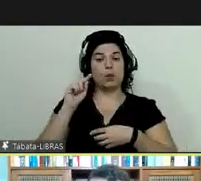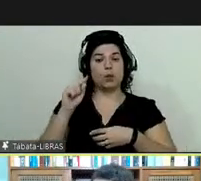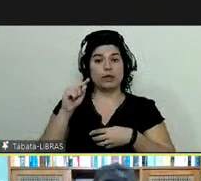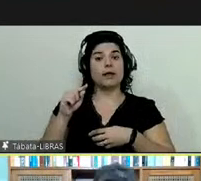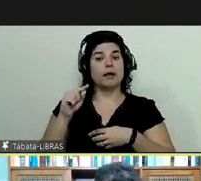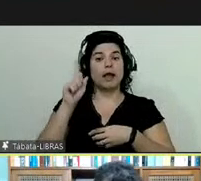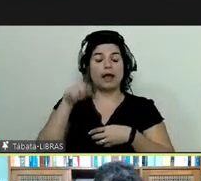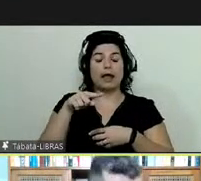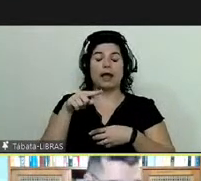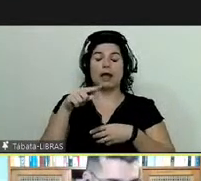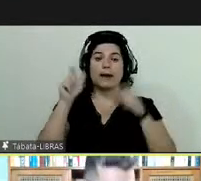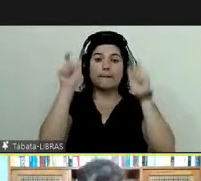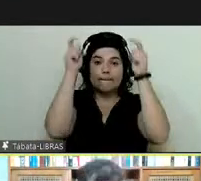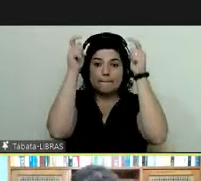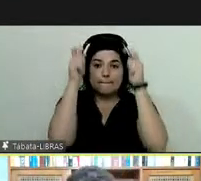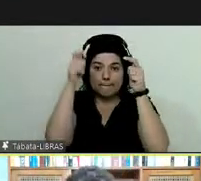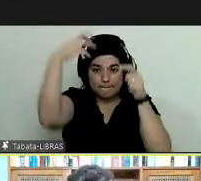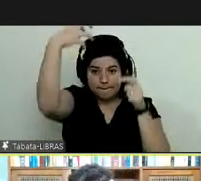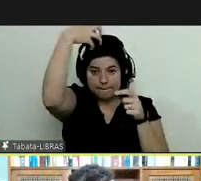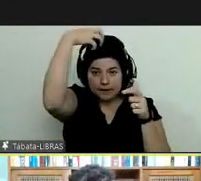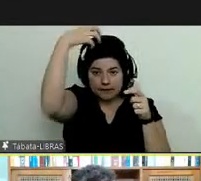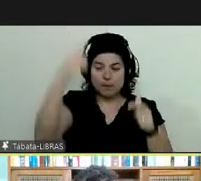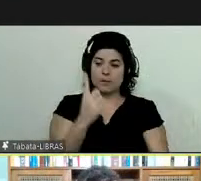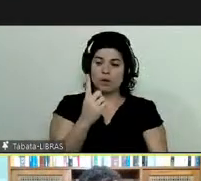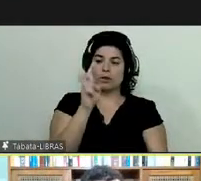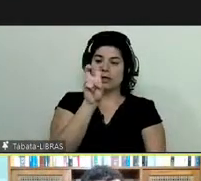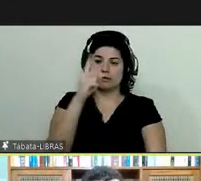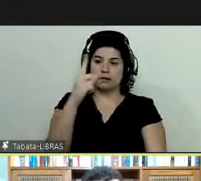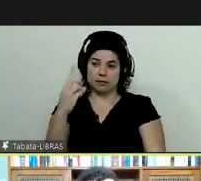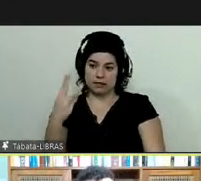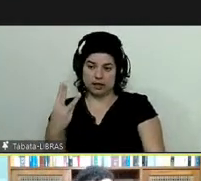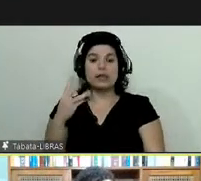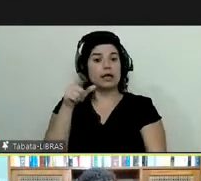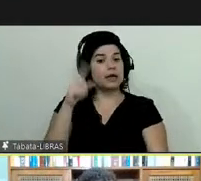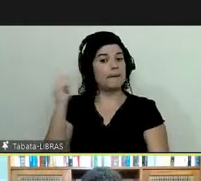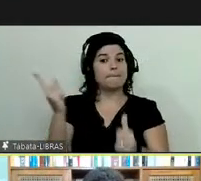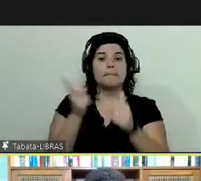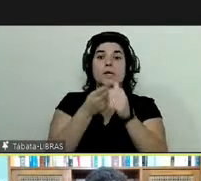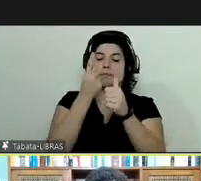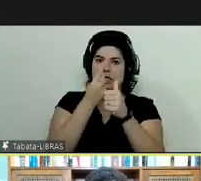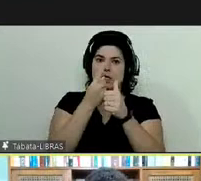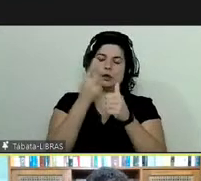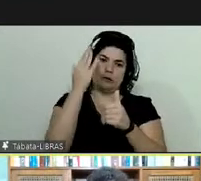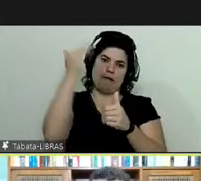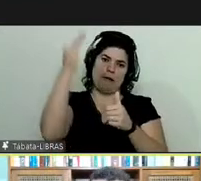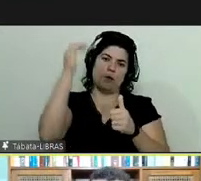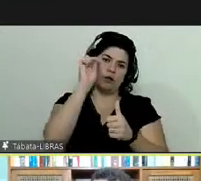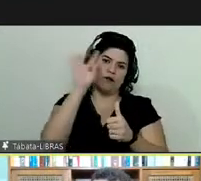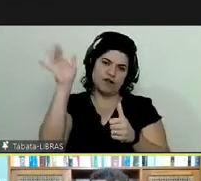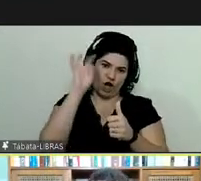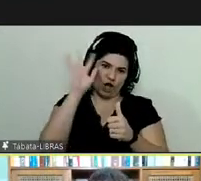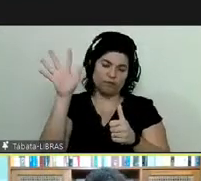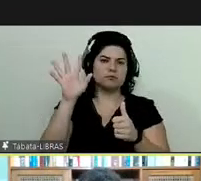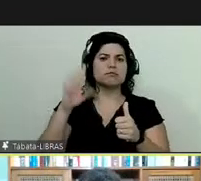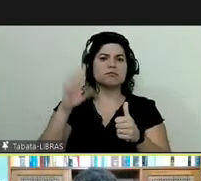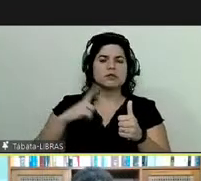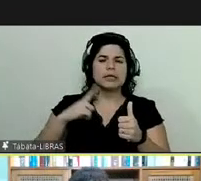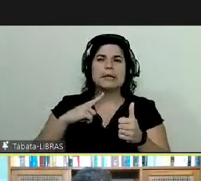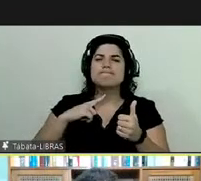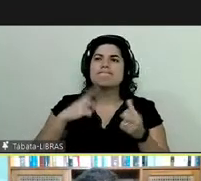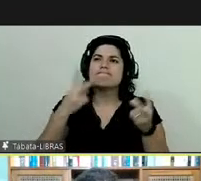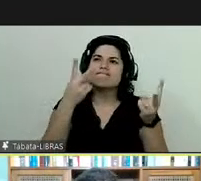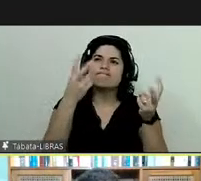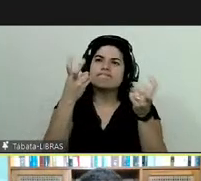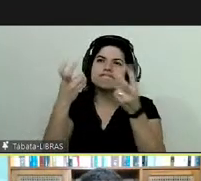o príncipe 1513 e o Maquiavel ele basicamente foi um dos primeiros grandes filósofos a fazer uma leitura como estava dizendo para